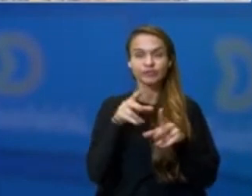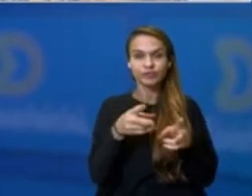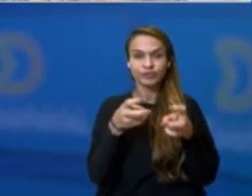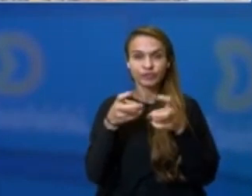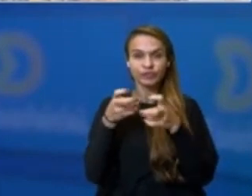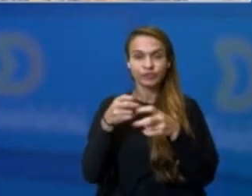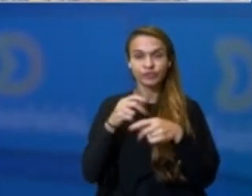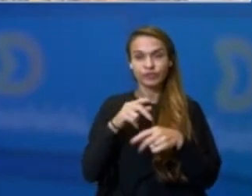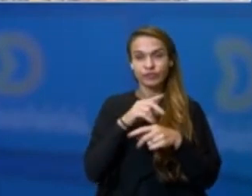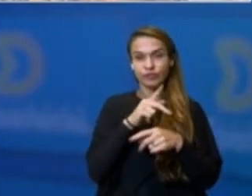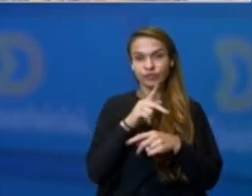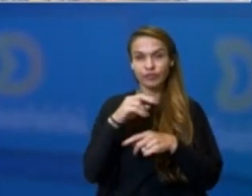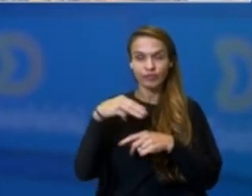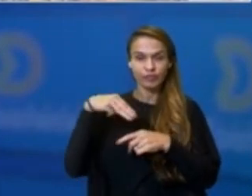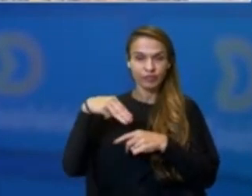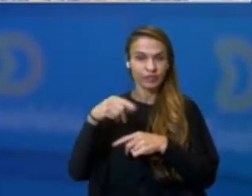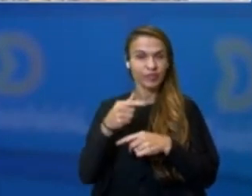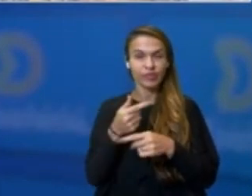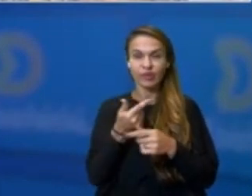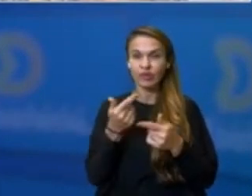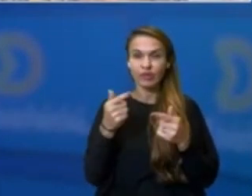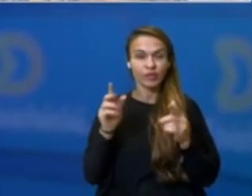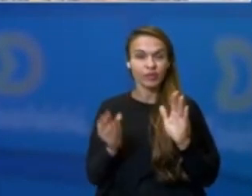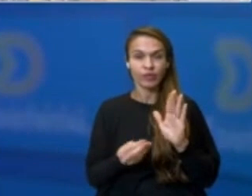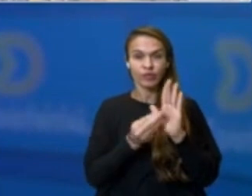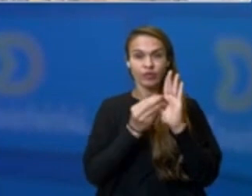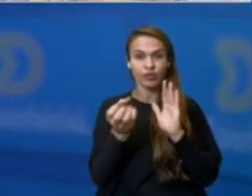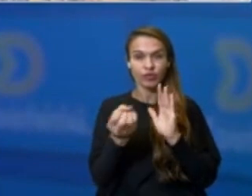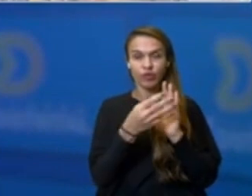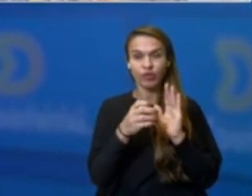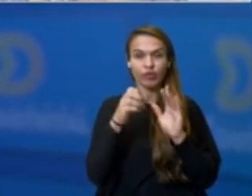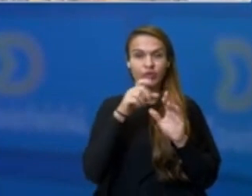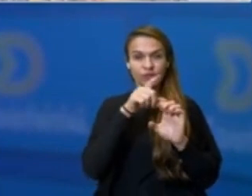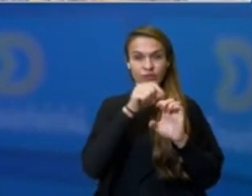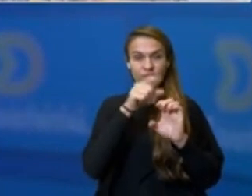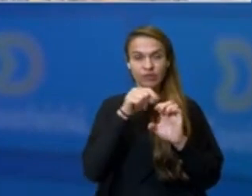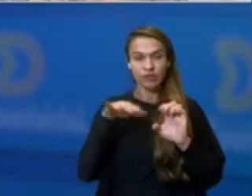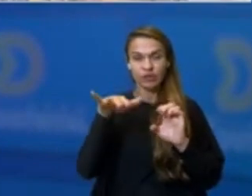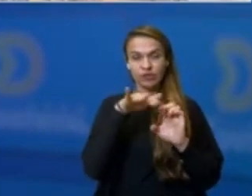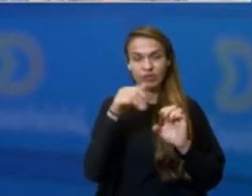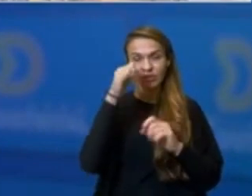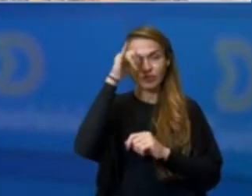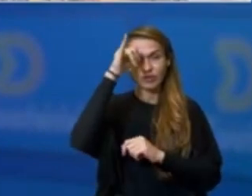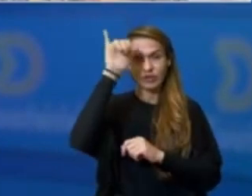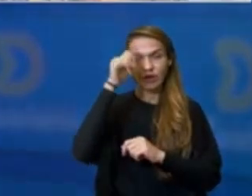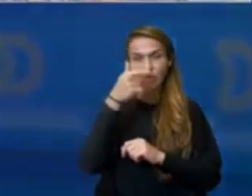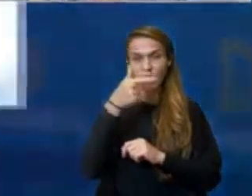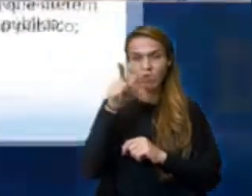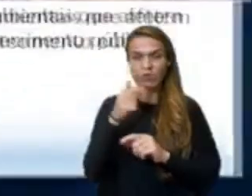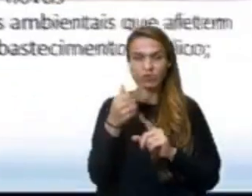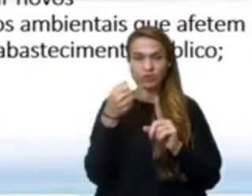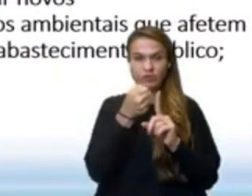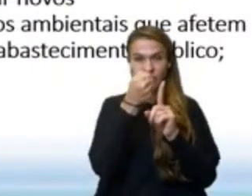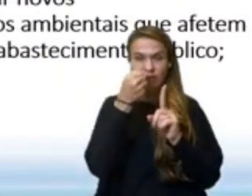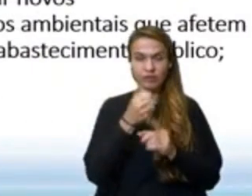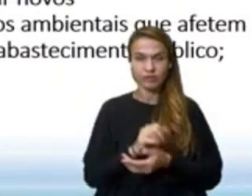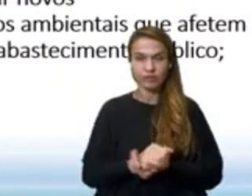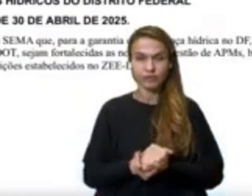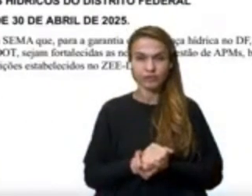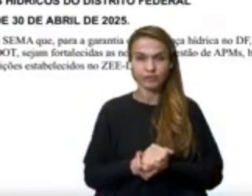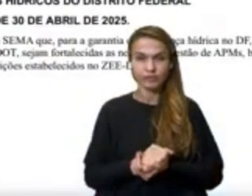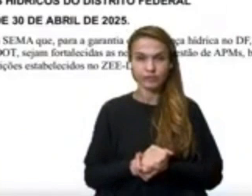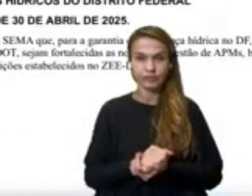enquanto isso, não implantar novos empreendimentos na região para evitar outros impactos, né? Está lá no